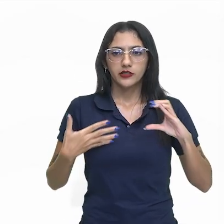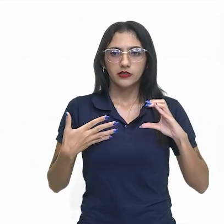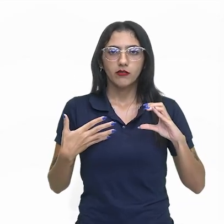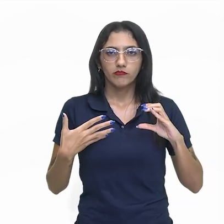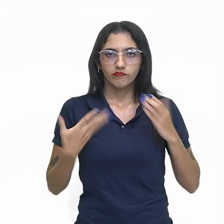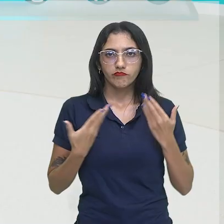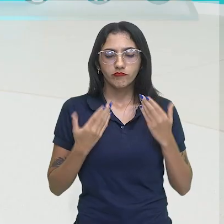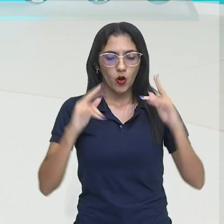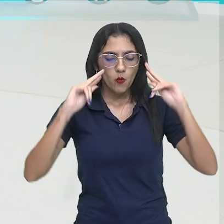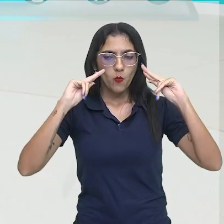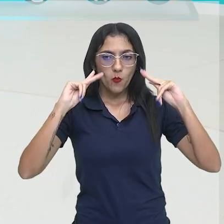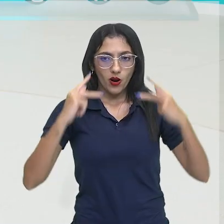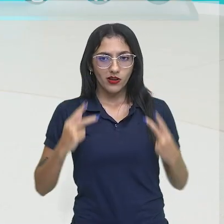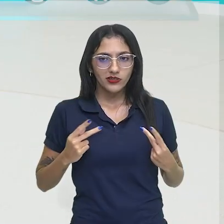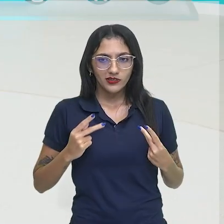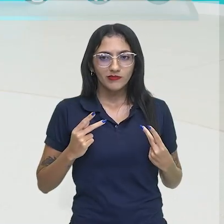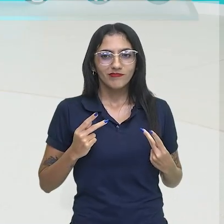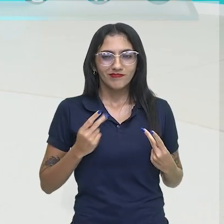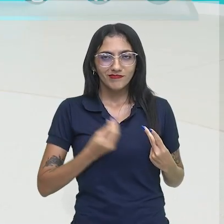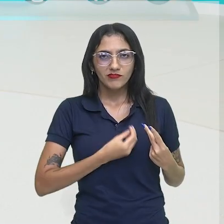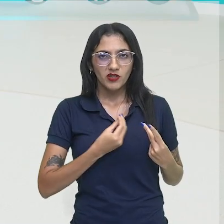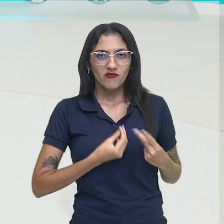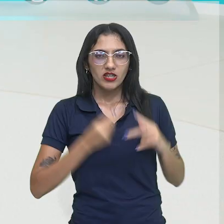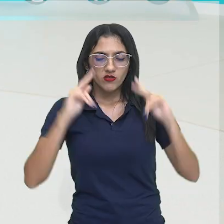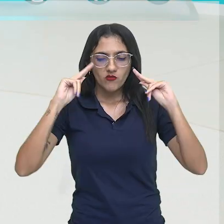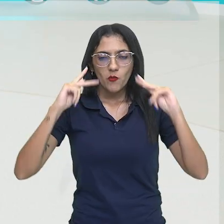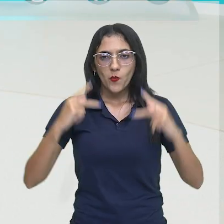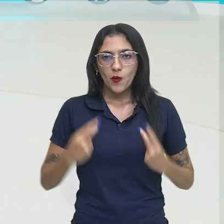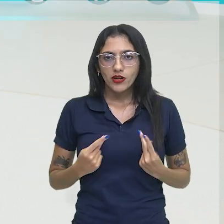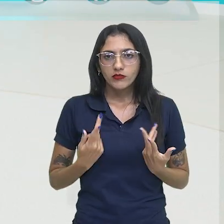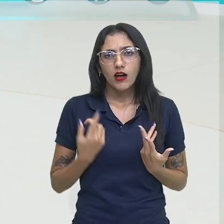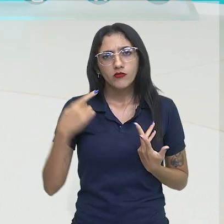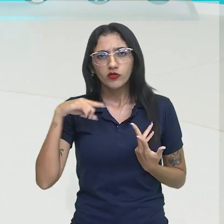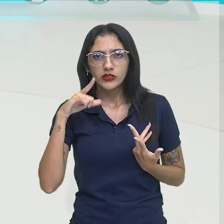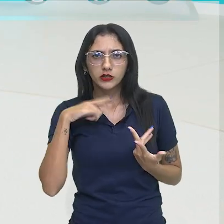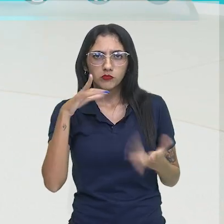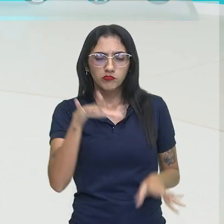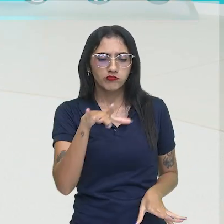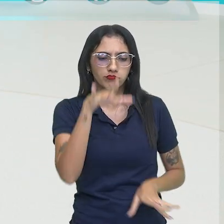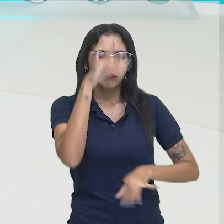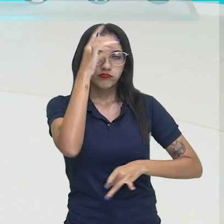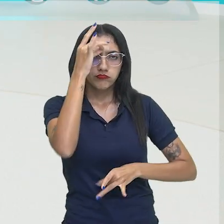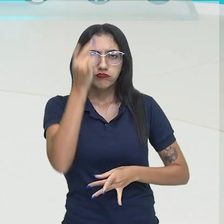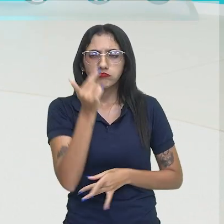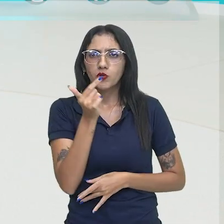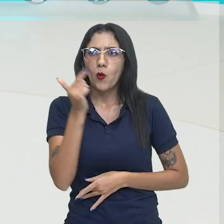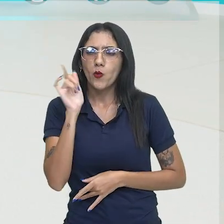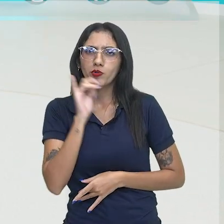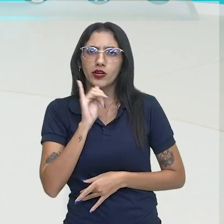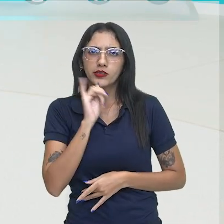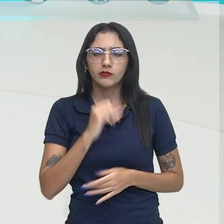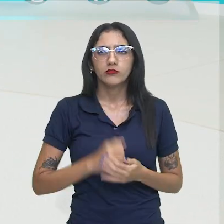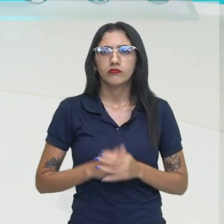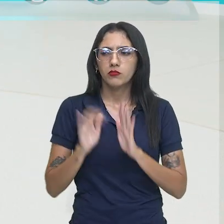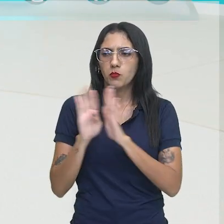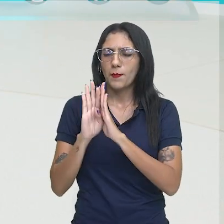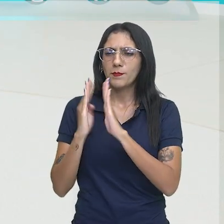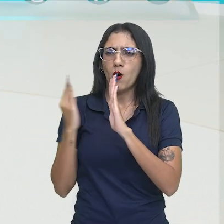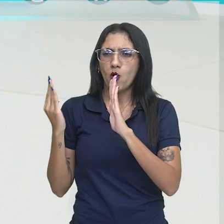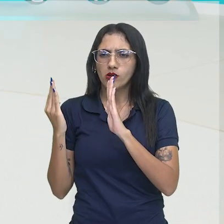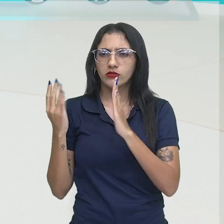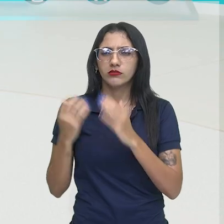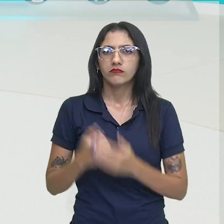característica de um ser vivo, né, de um ser humano, aí você coloca essa característica numa porta,